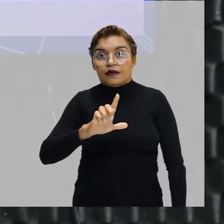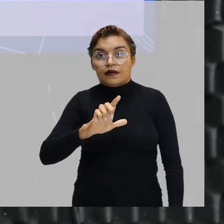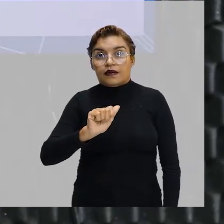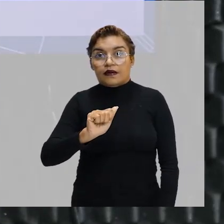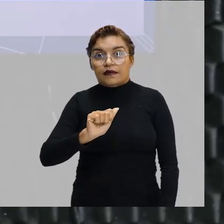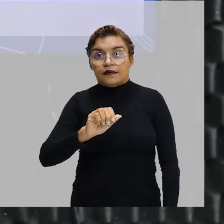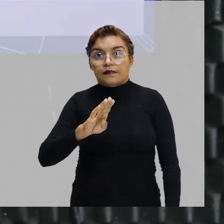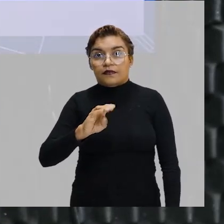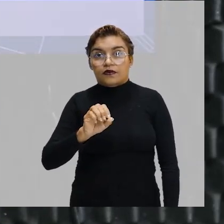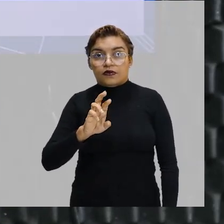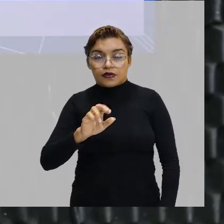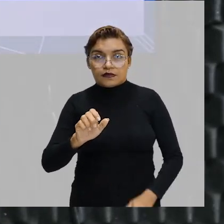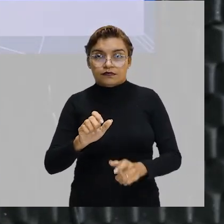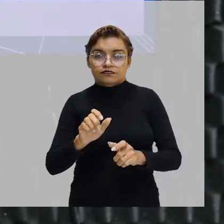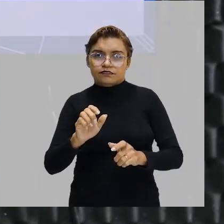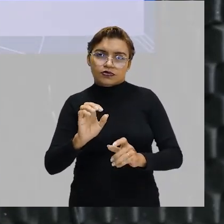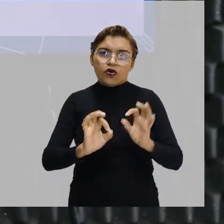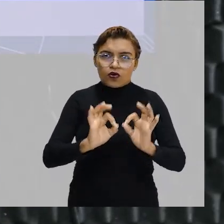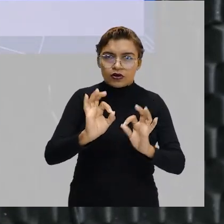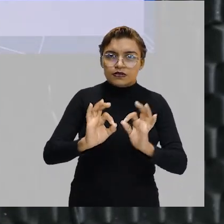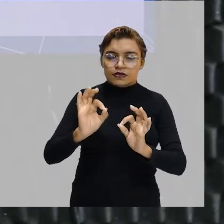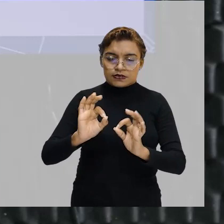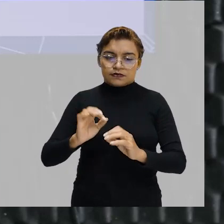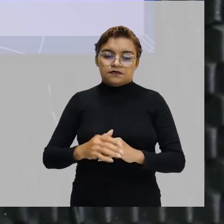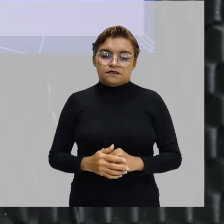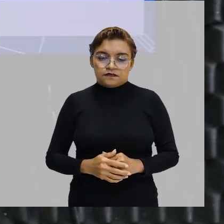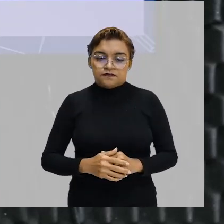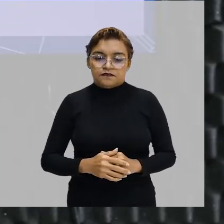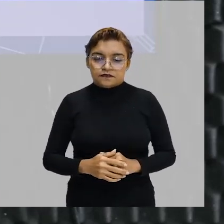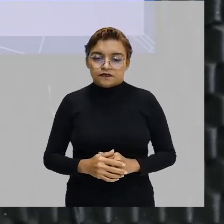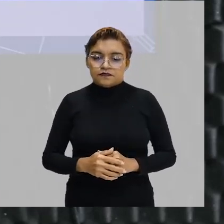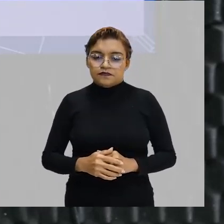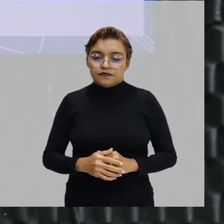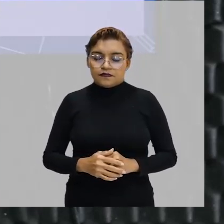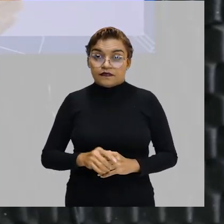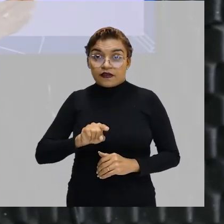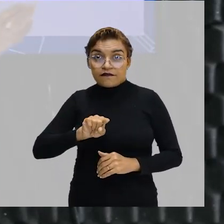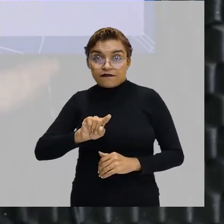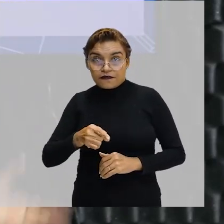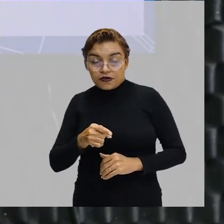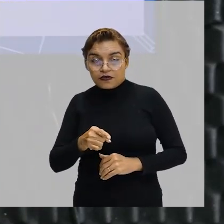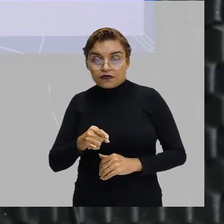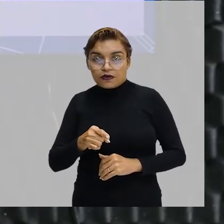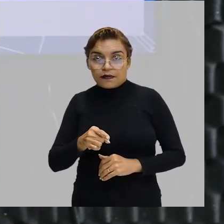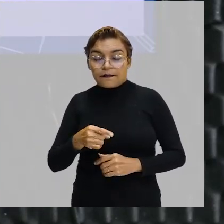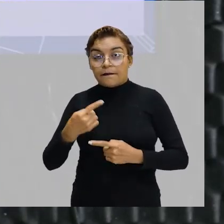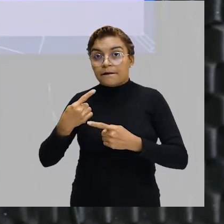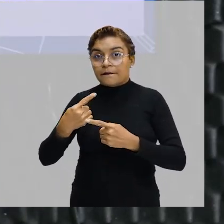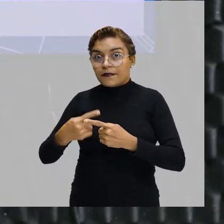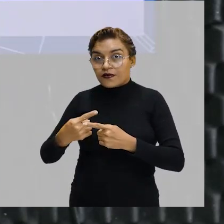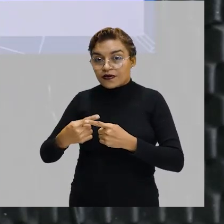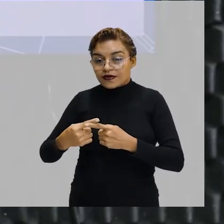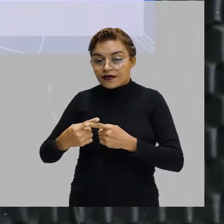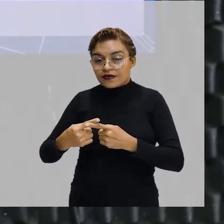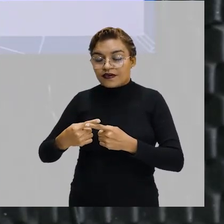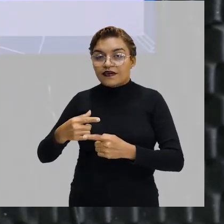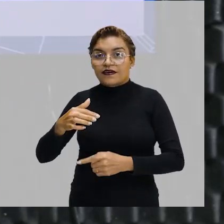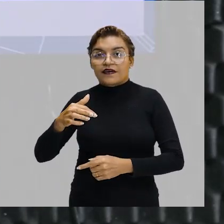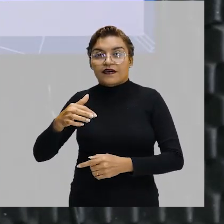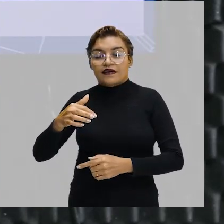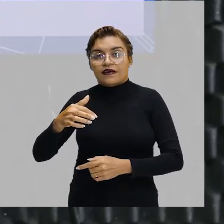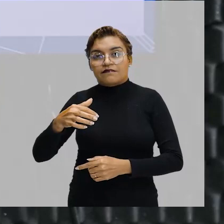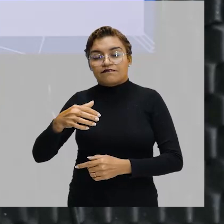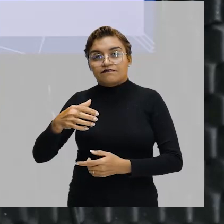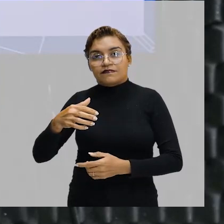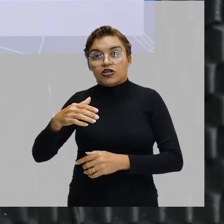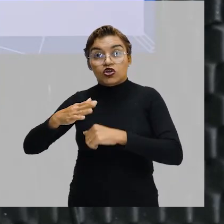analiso sintaticamente a oração e vejo que ela é completa. Quando eu digo ficou doente, que é a segunda oração, vem